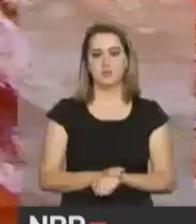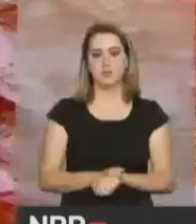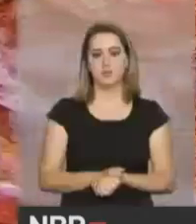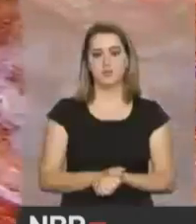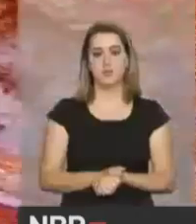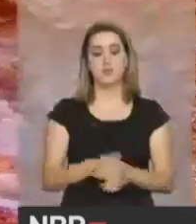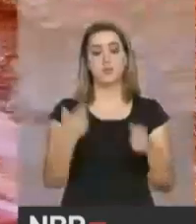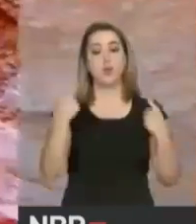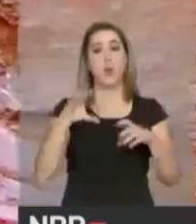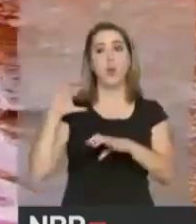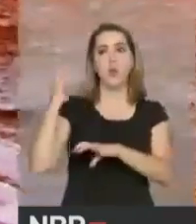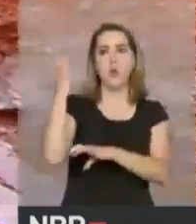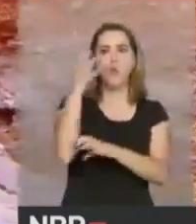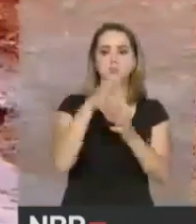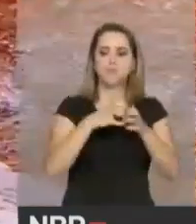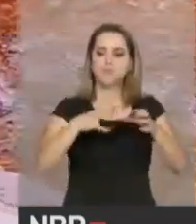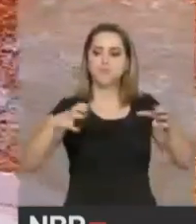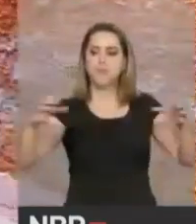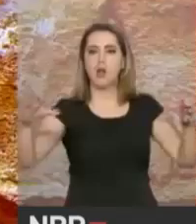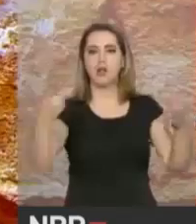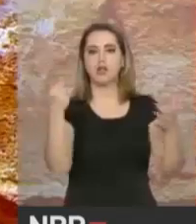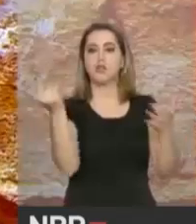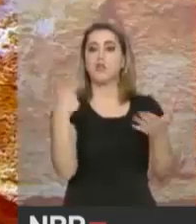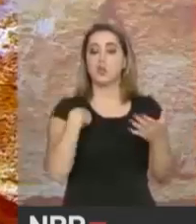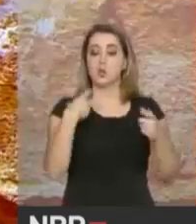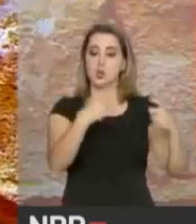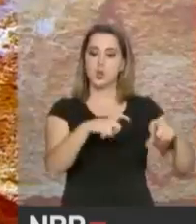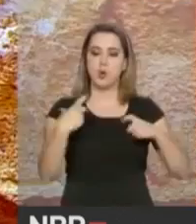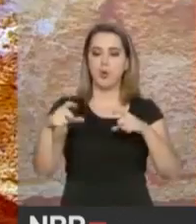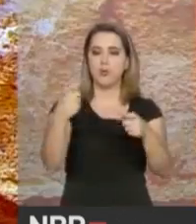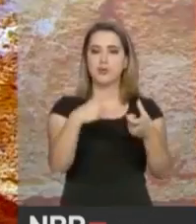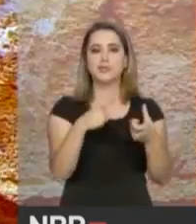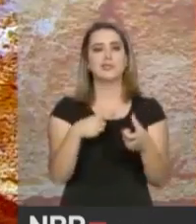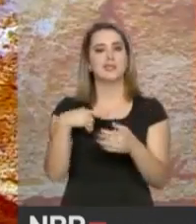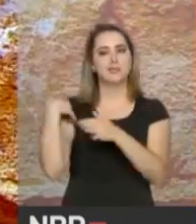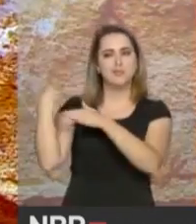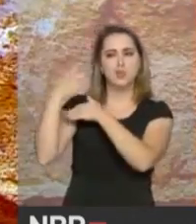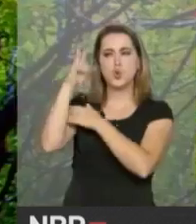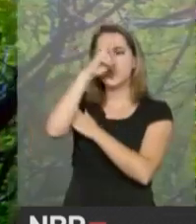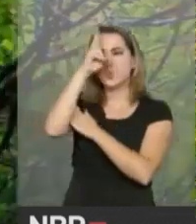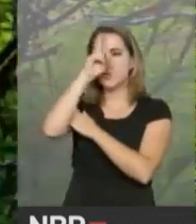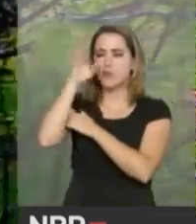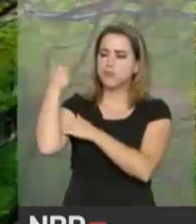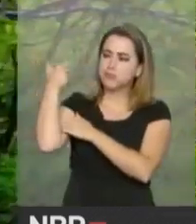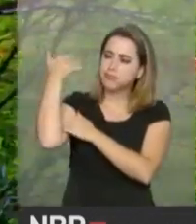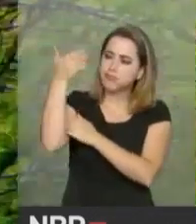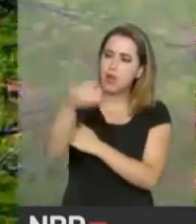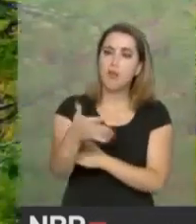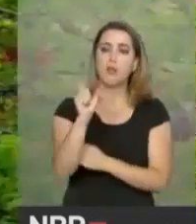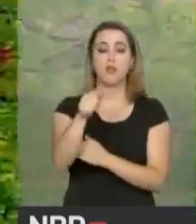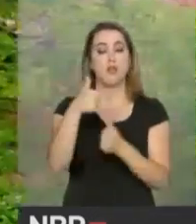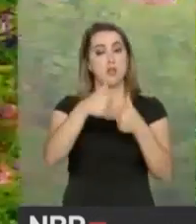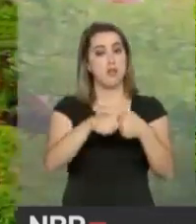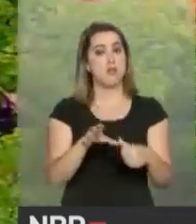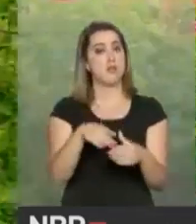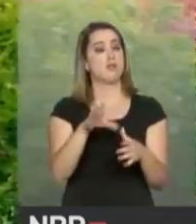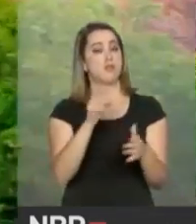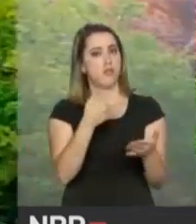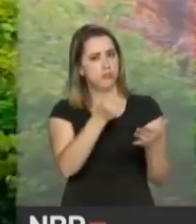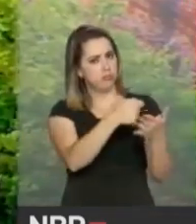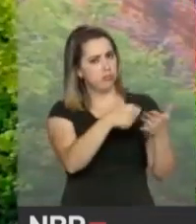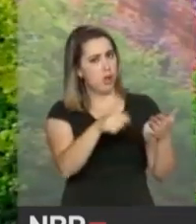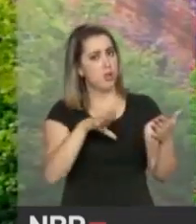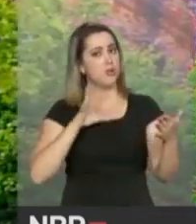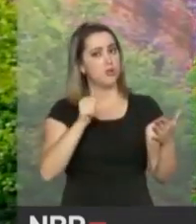O parque abriga a maior concentração de sítios arqueológicos das Américas. Estão catalogados na Serra da Capivara mais